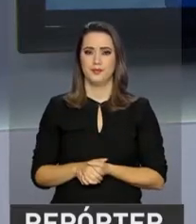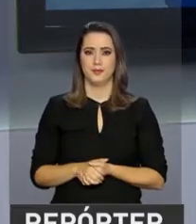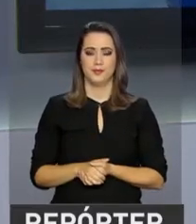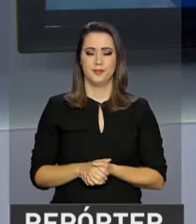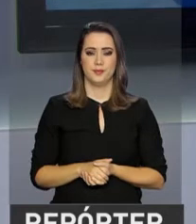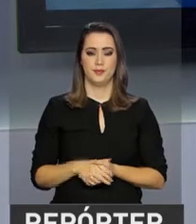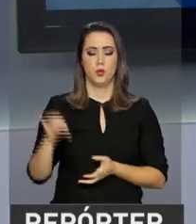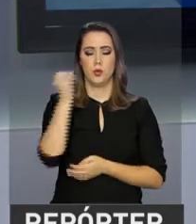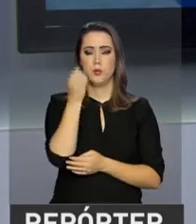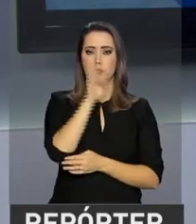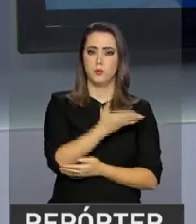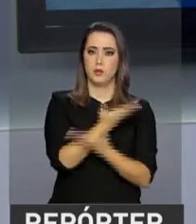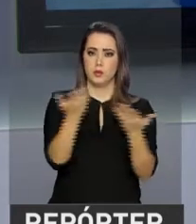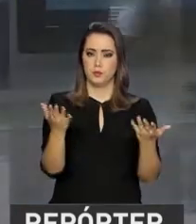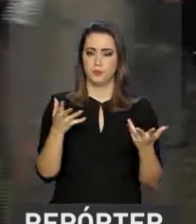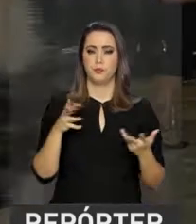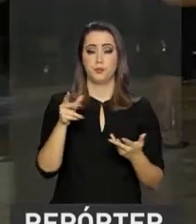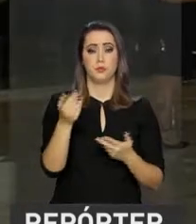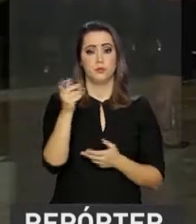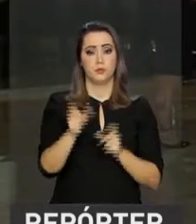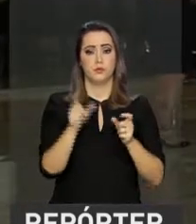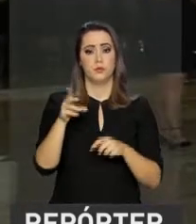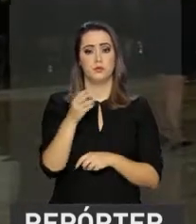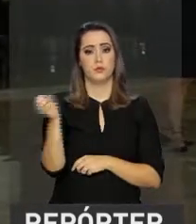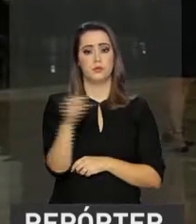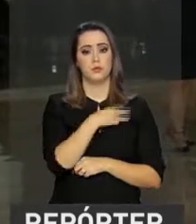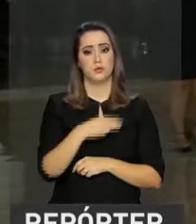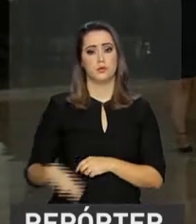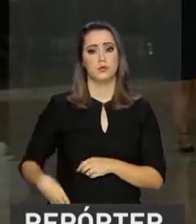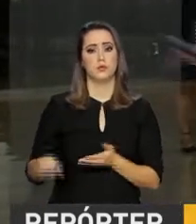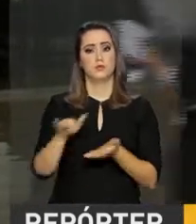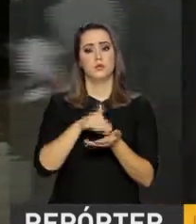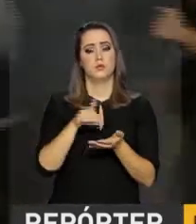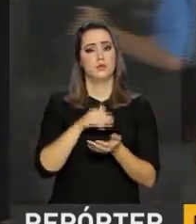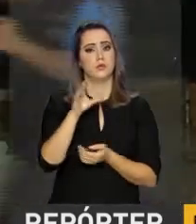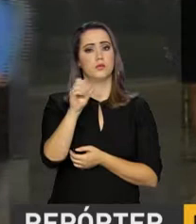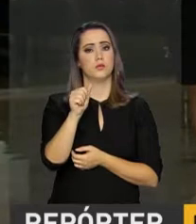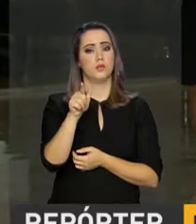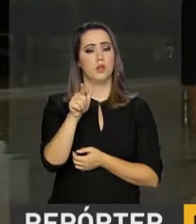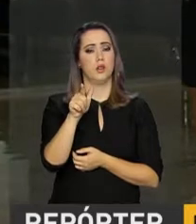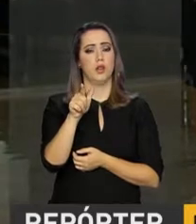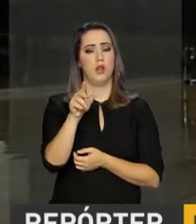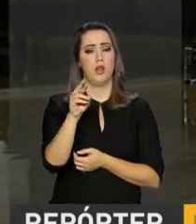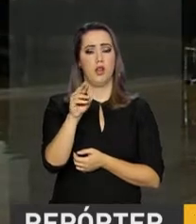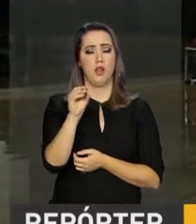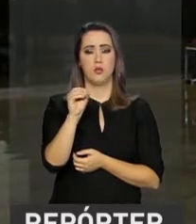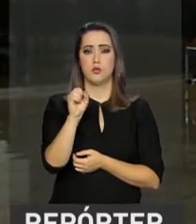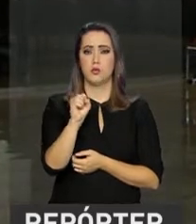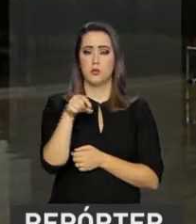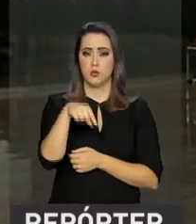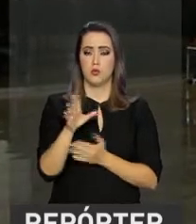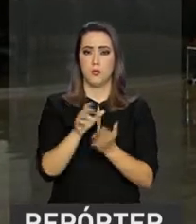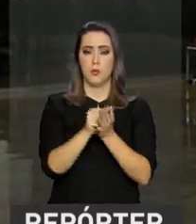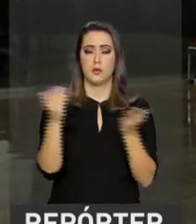gostar de roberto boa tarde a todos é isso mesmo o novo ministro da secretaria de governo carlos marun um tomou posse agora há pouco aqui